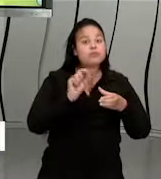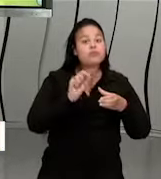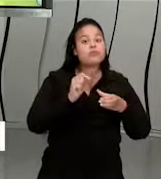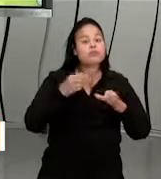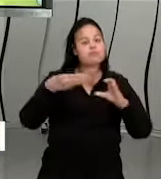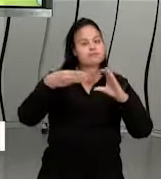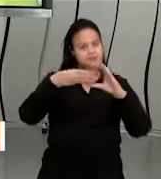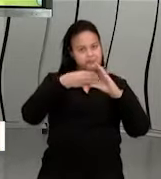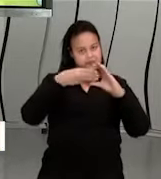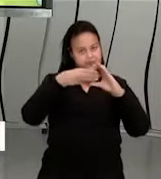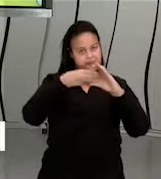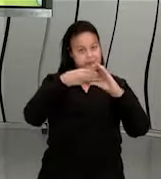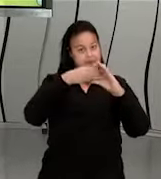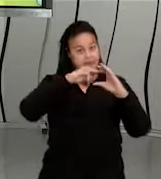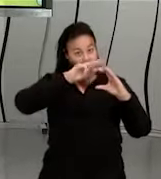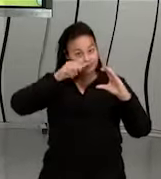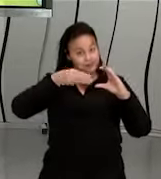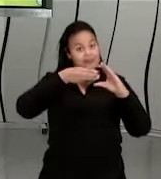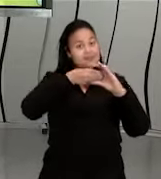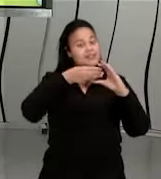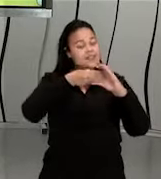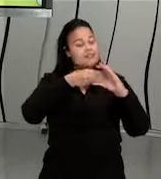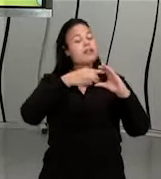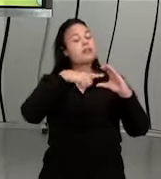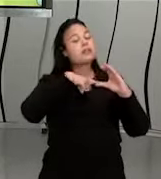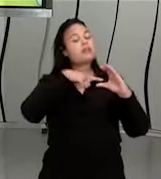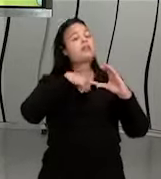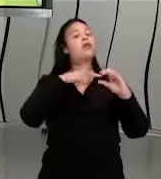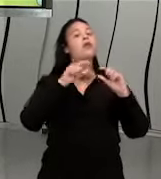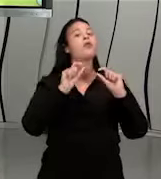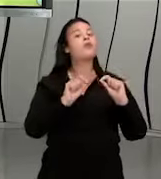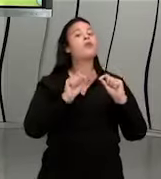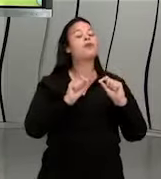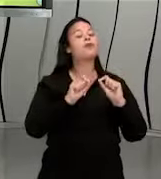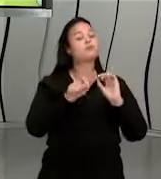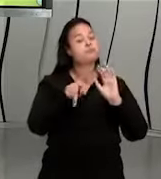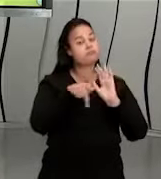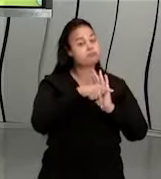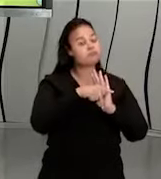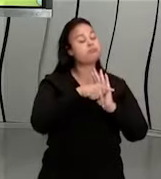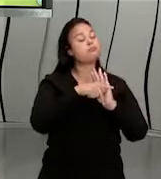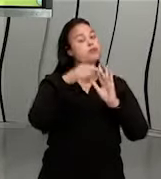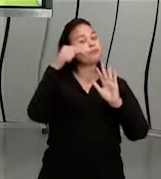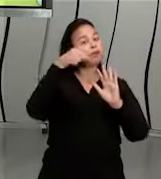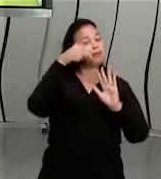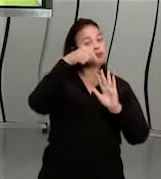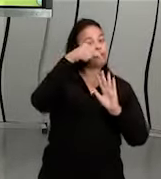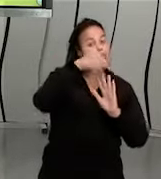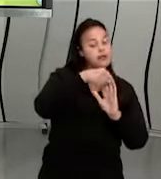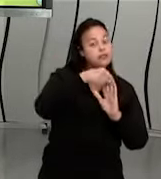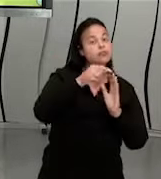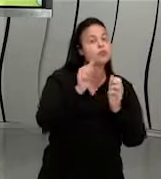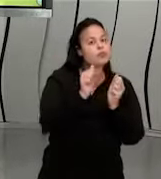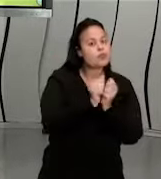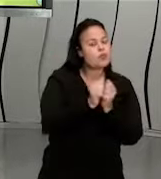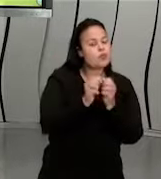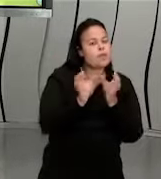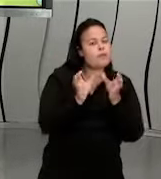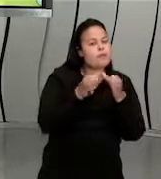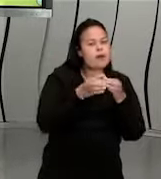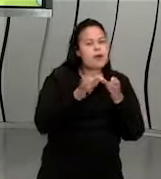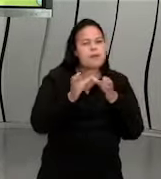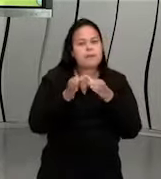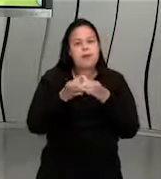E esses conjuntos de células, eles podem ter funções específicas e trabalharem juntos, executando